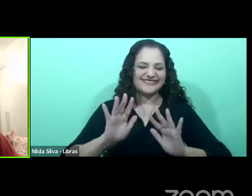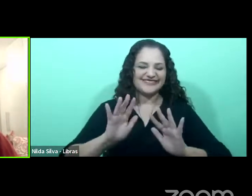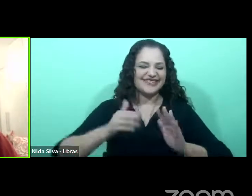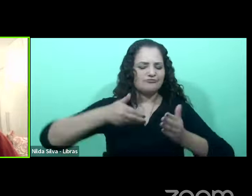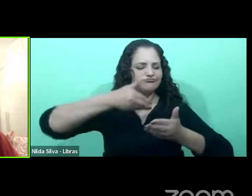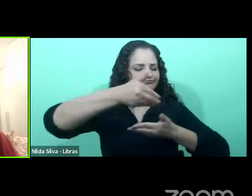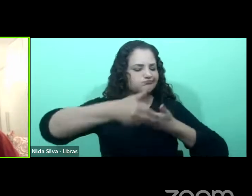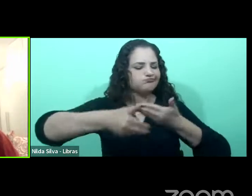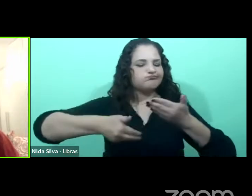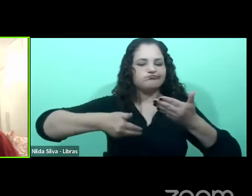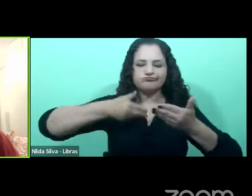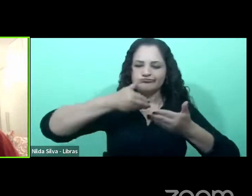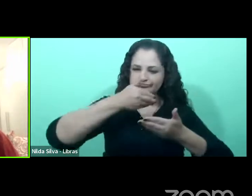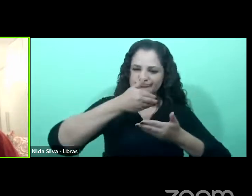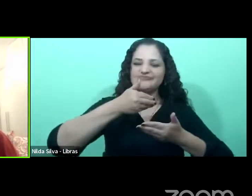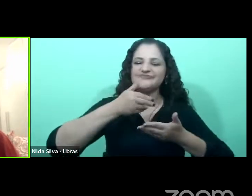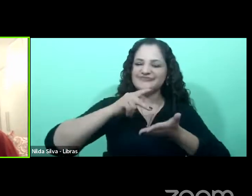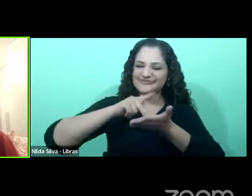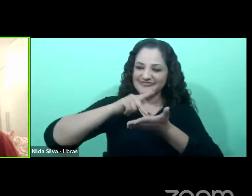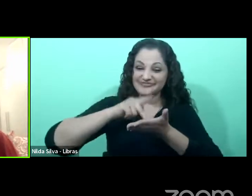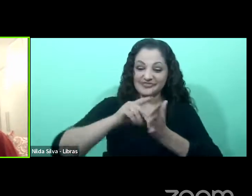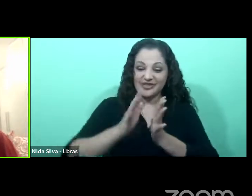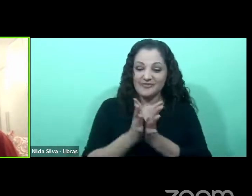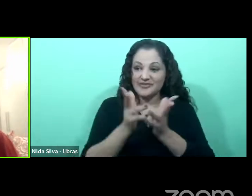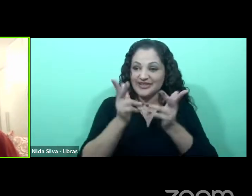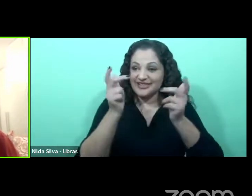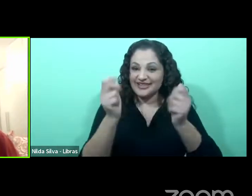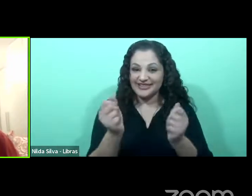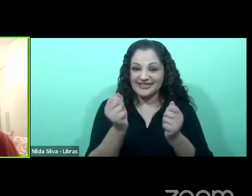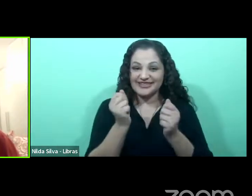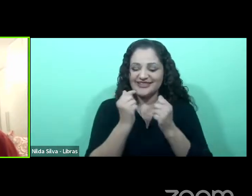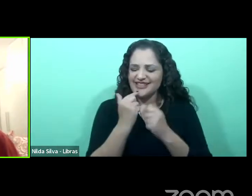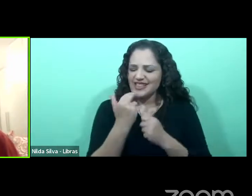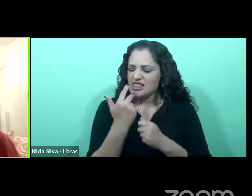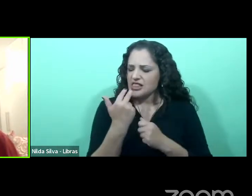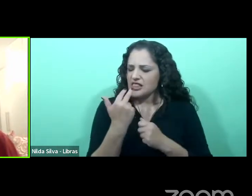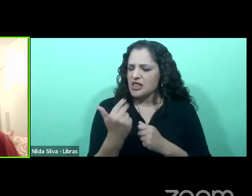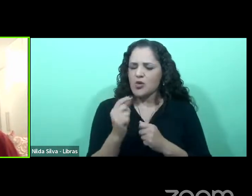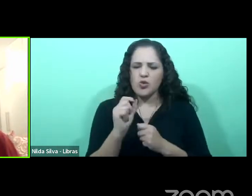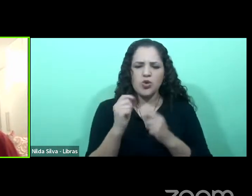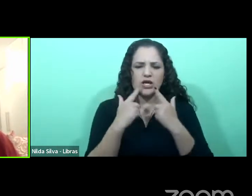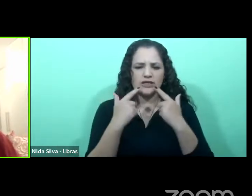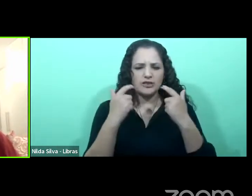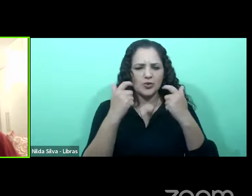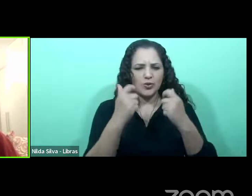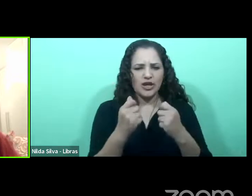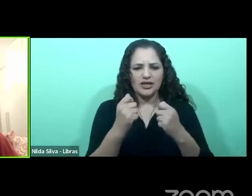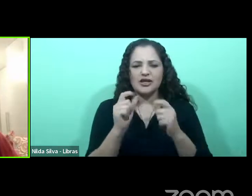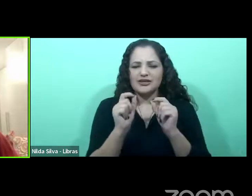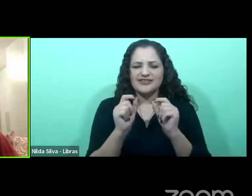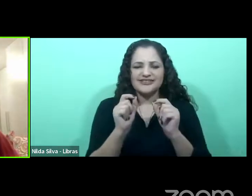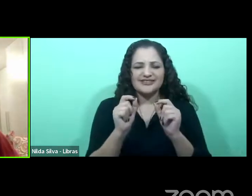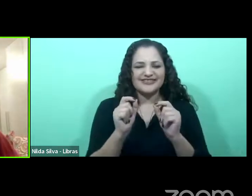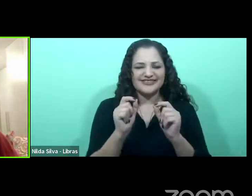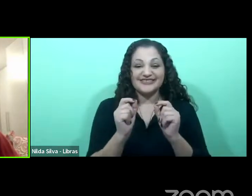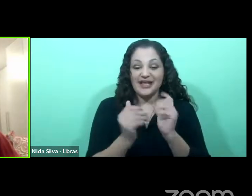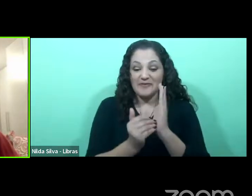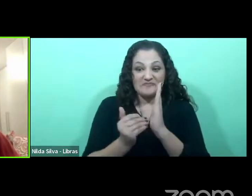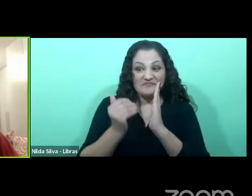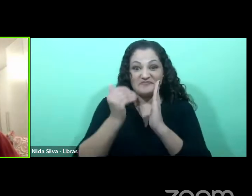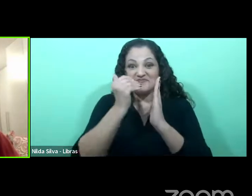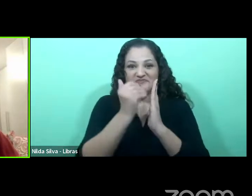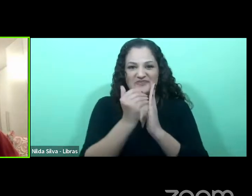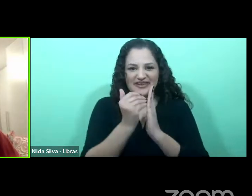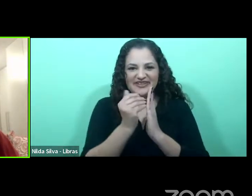fato. E a maravilha da linguagem é que ela está sempre além ou aquém de nós, né? Ela nunca é